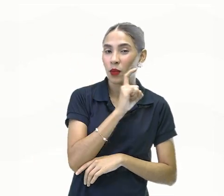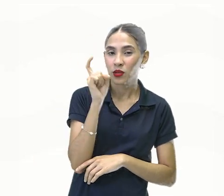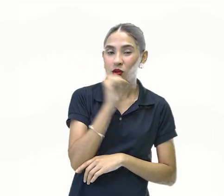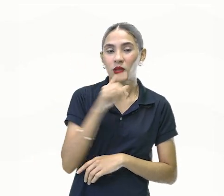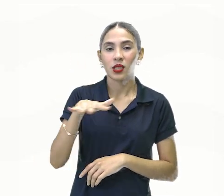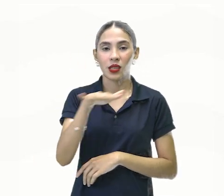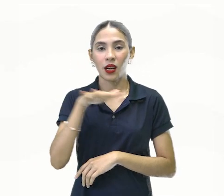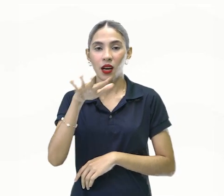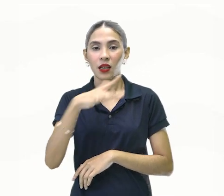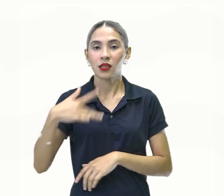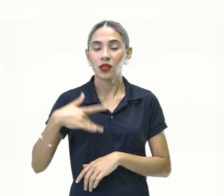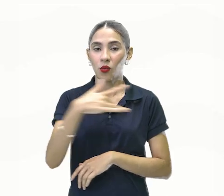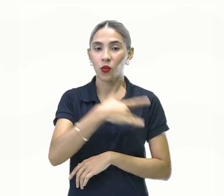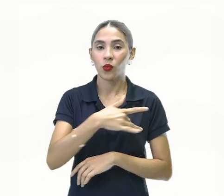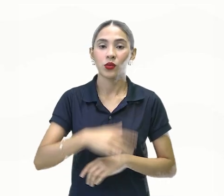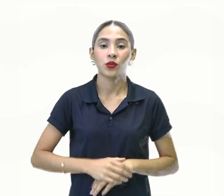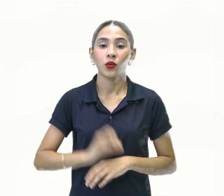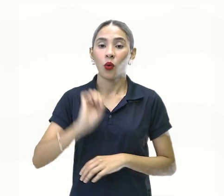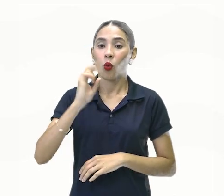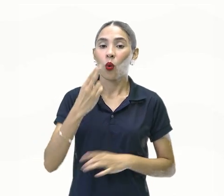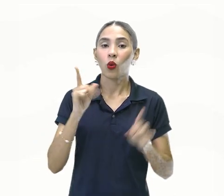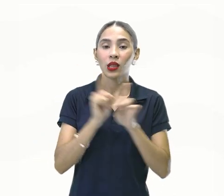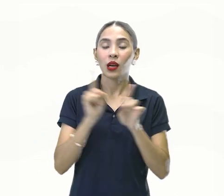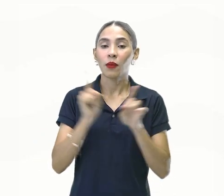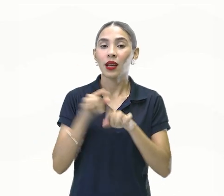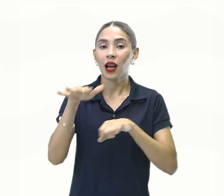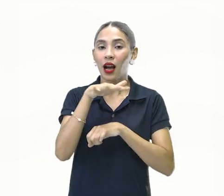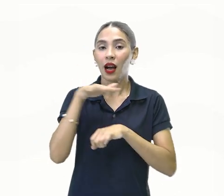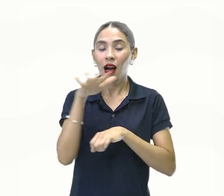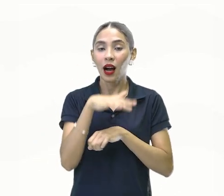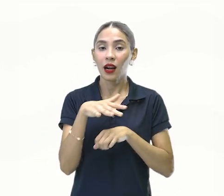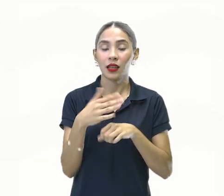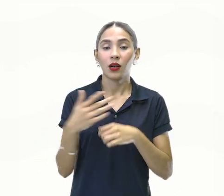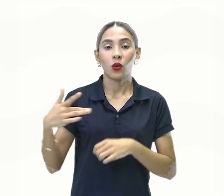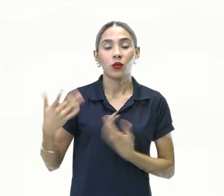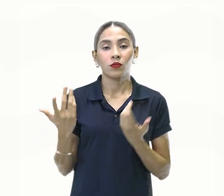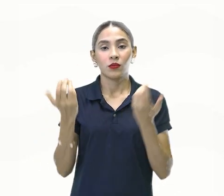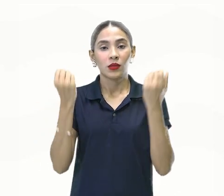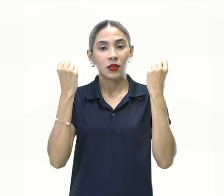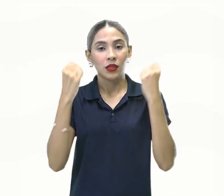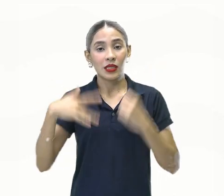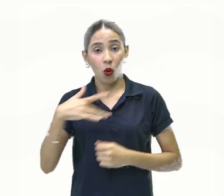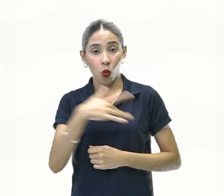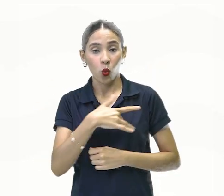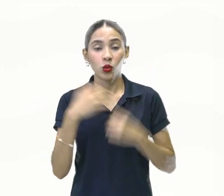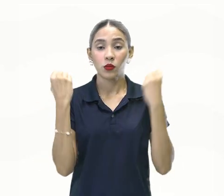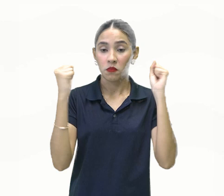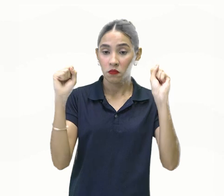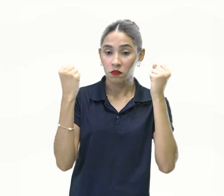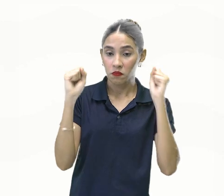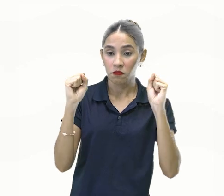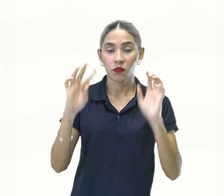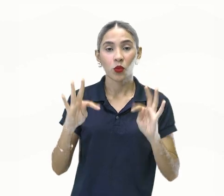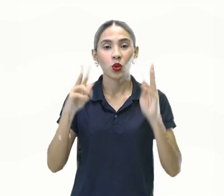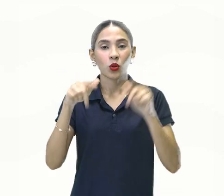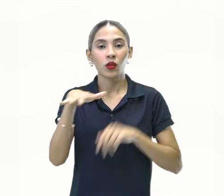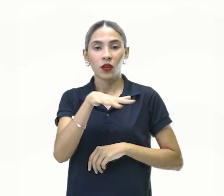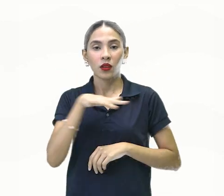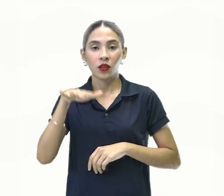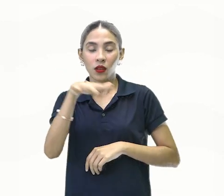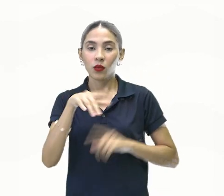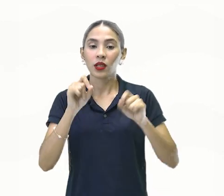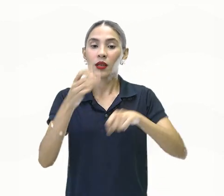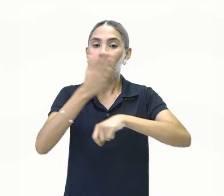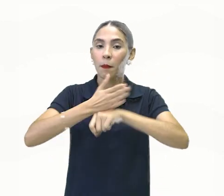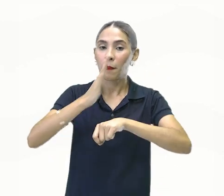saúde, health, relacionado à saúde, ou então à questão fitness. Quando eu falo fitness, eu estou falando todo esse universo relacionado